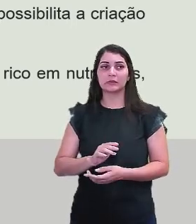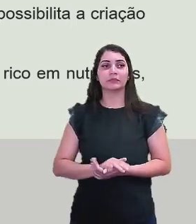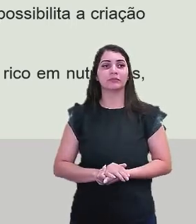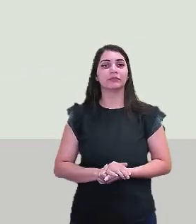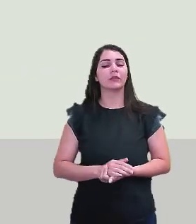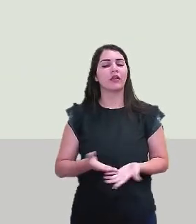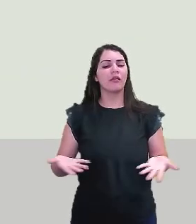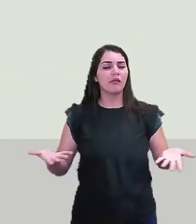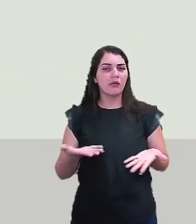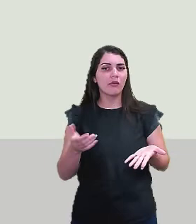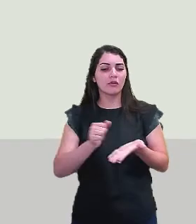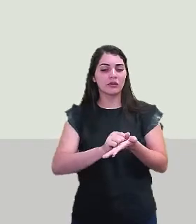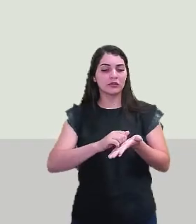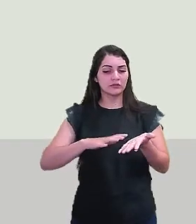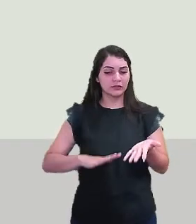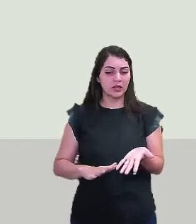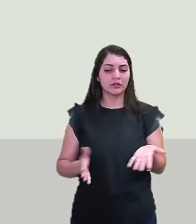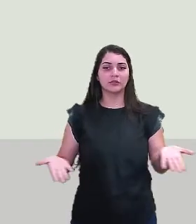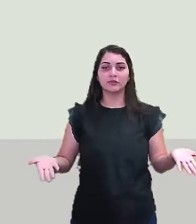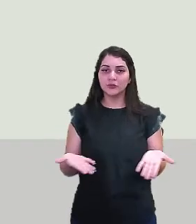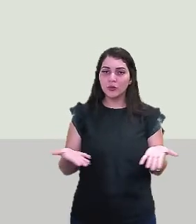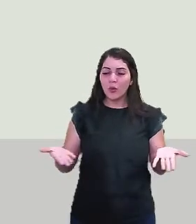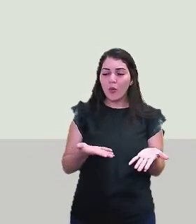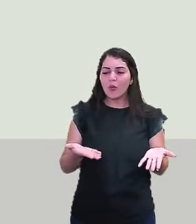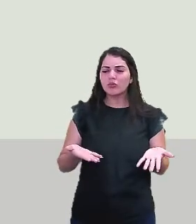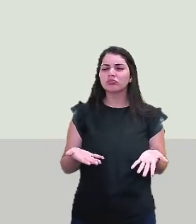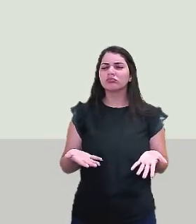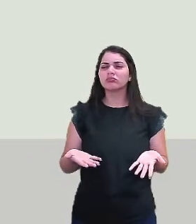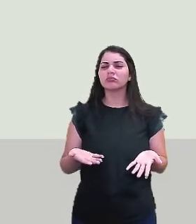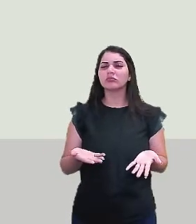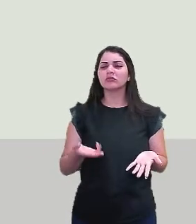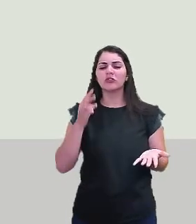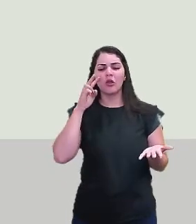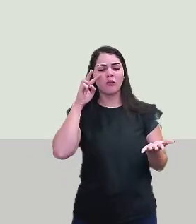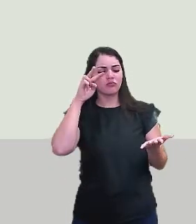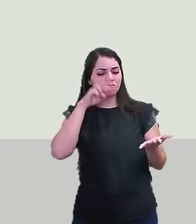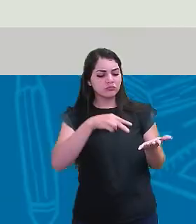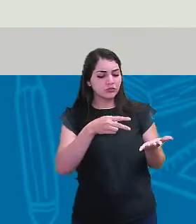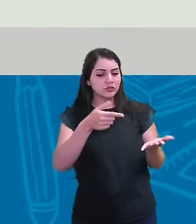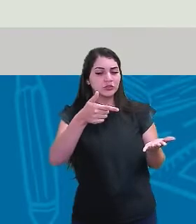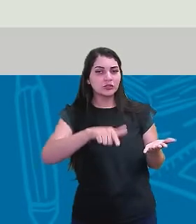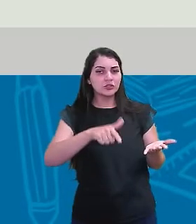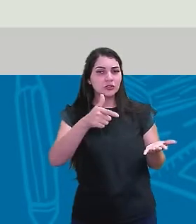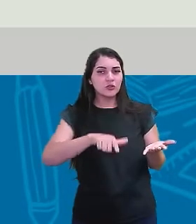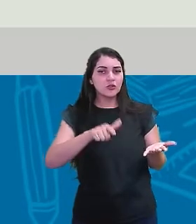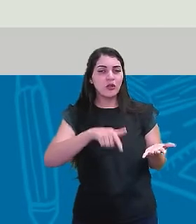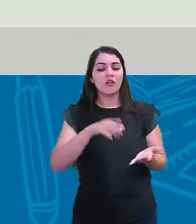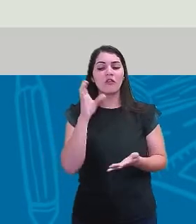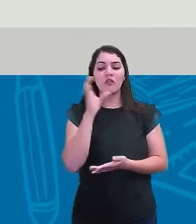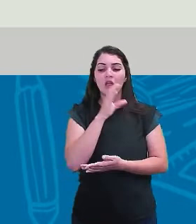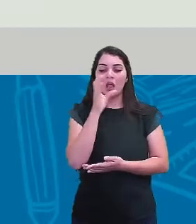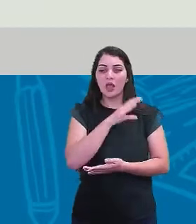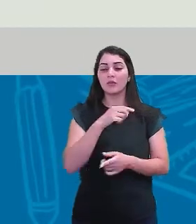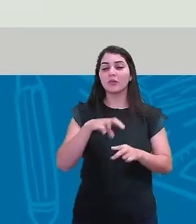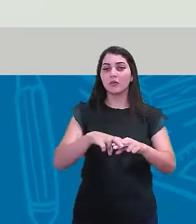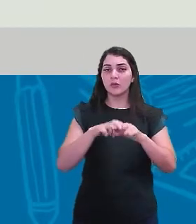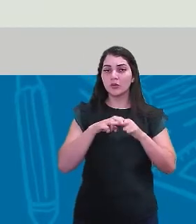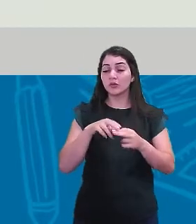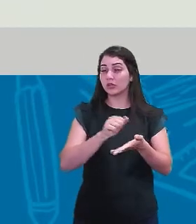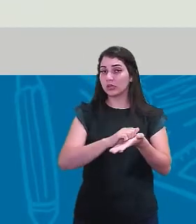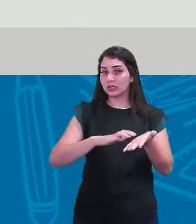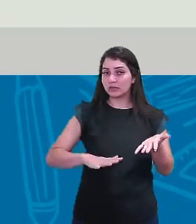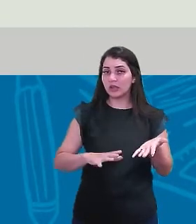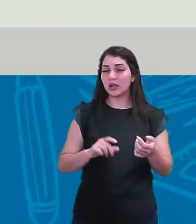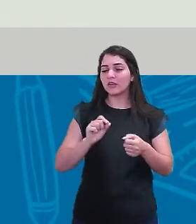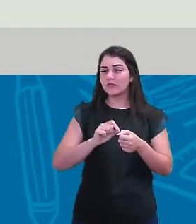nossa atividade de hoje. Vamos agora para a nossa revisão bem rapidinha, que a nossa atividade praticamente fez uma revisão, não